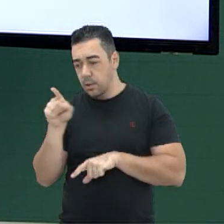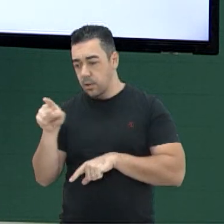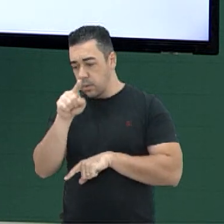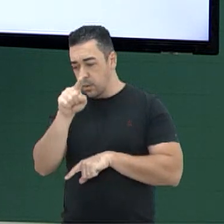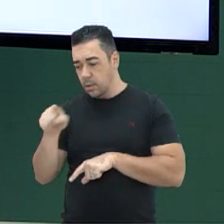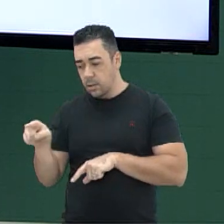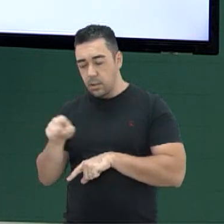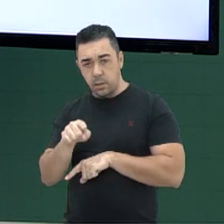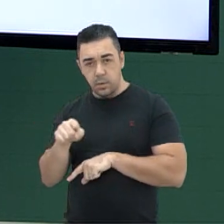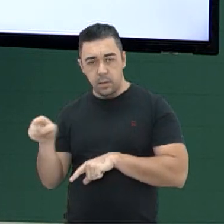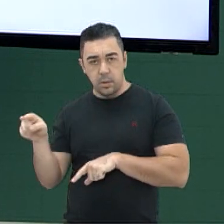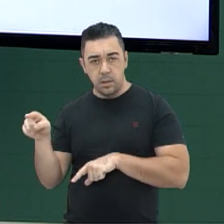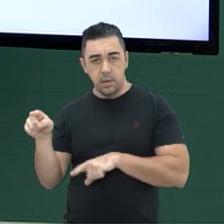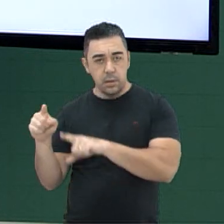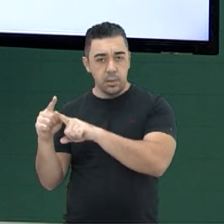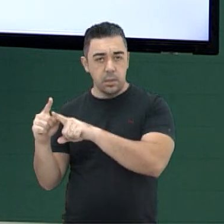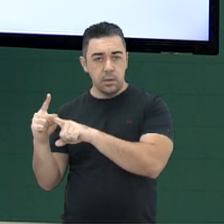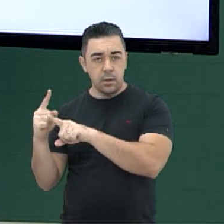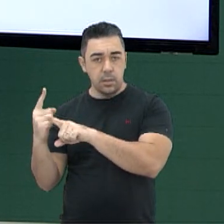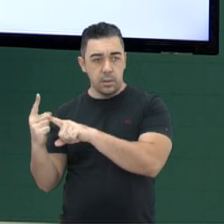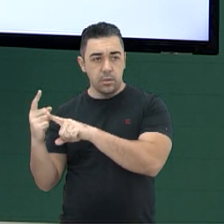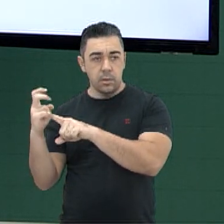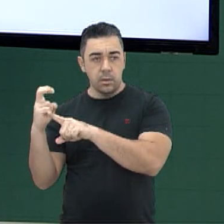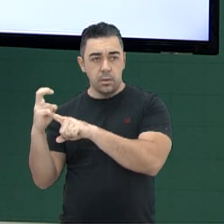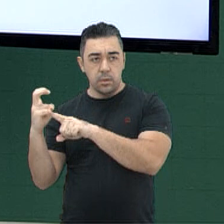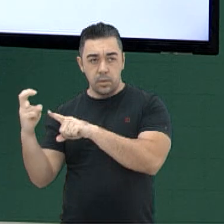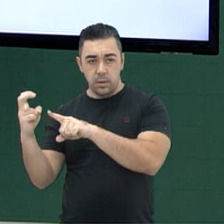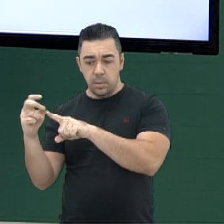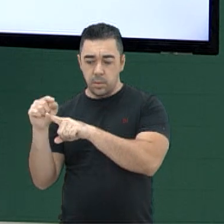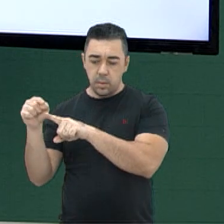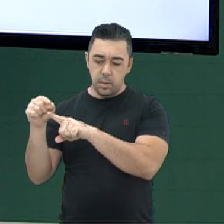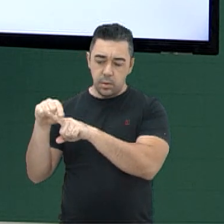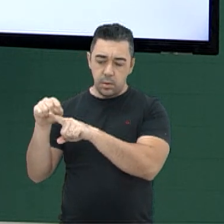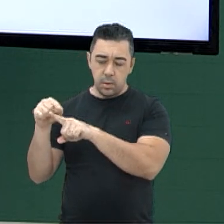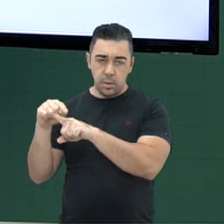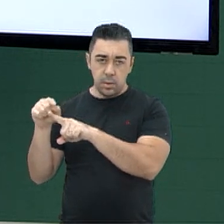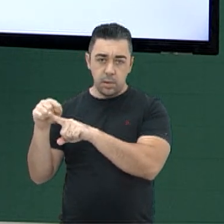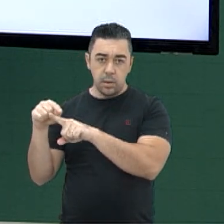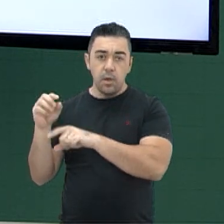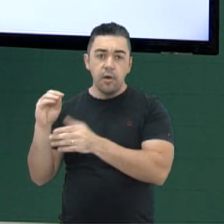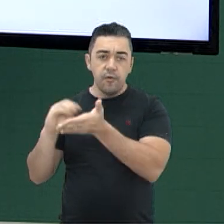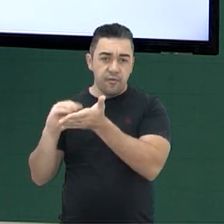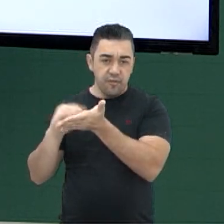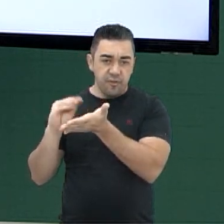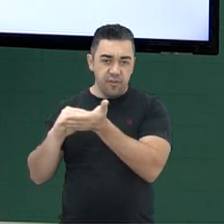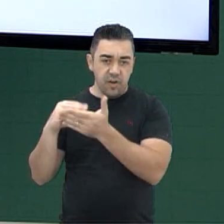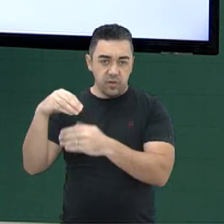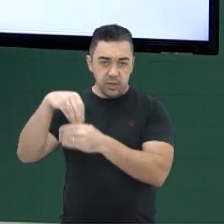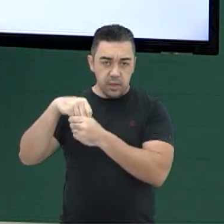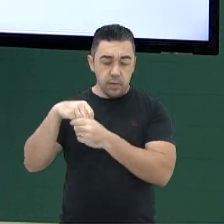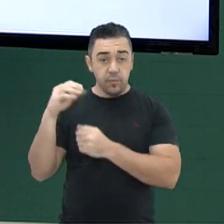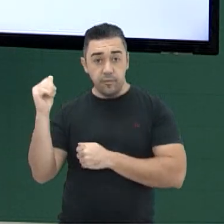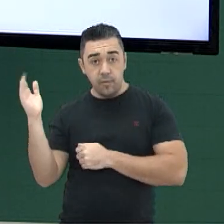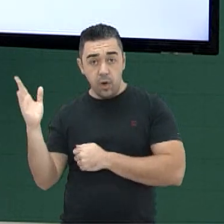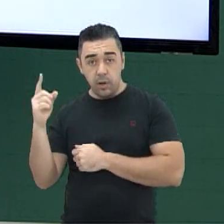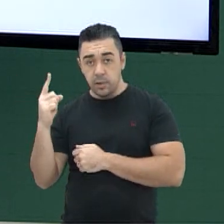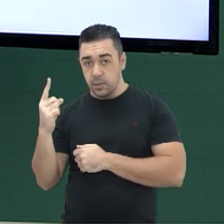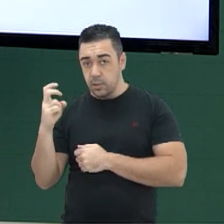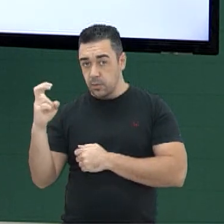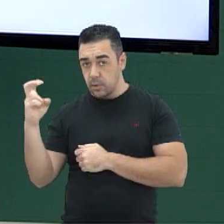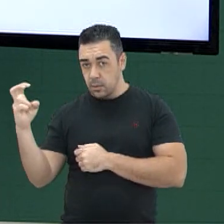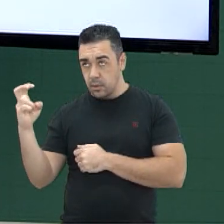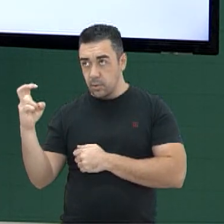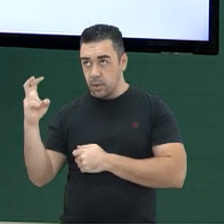uma sequência aqui, ó, que está faltando aqui do meu ângulo interno, que o externo é 155, então nós